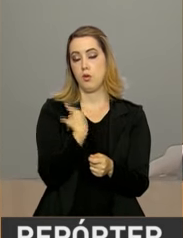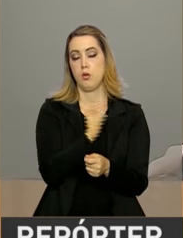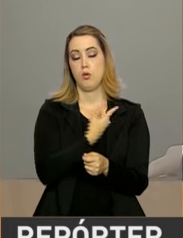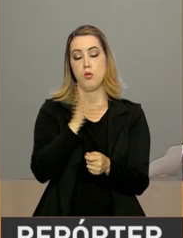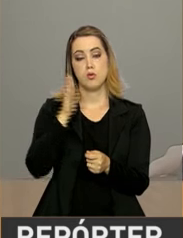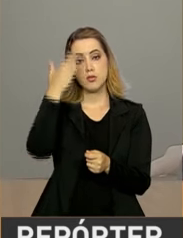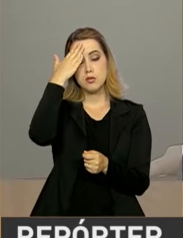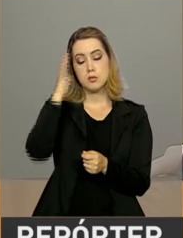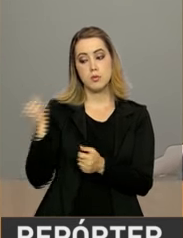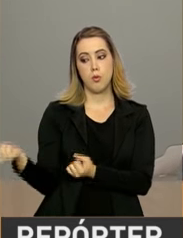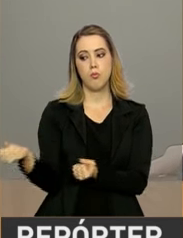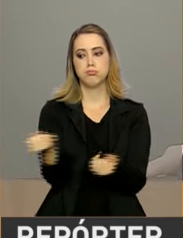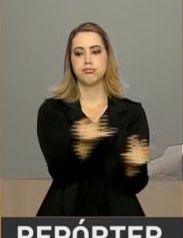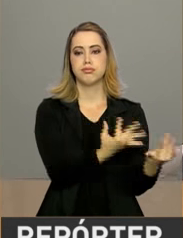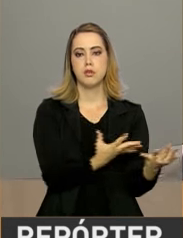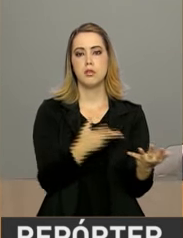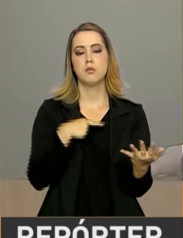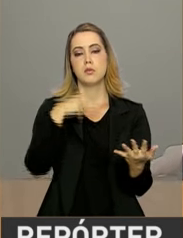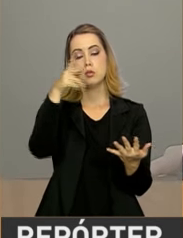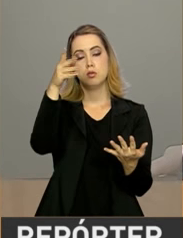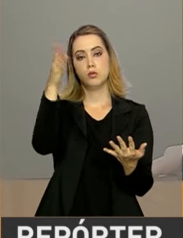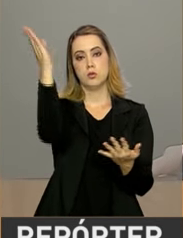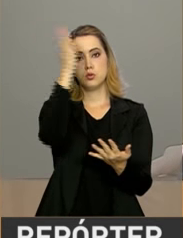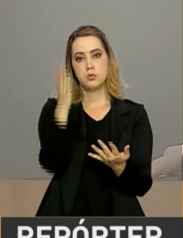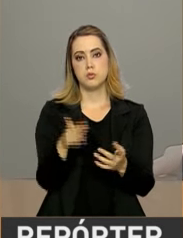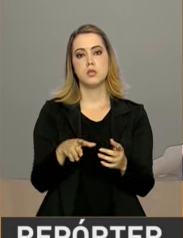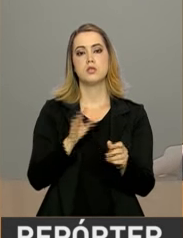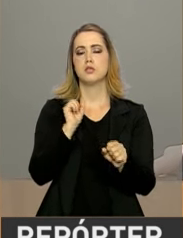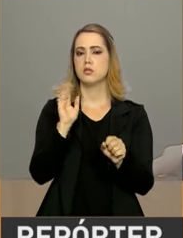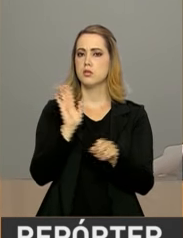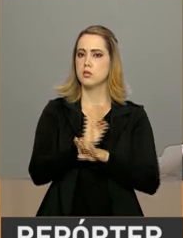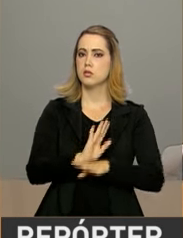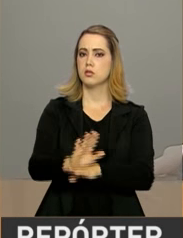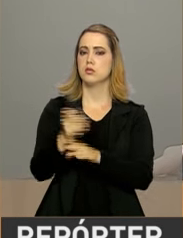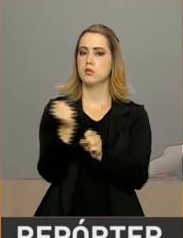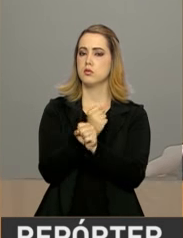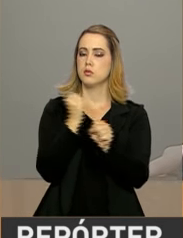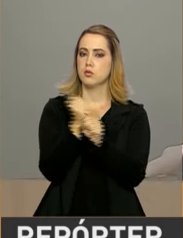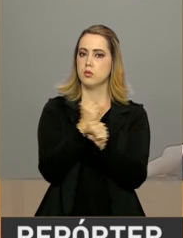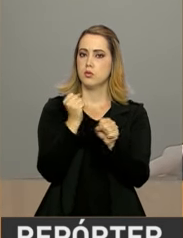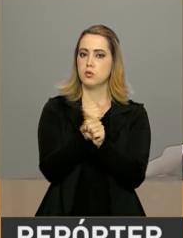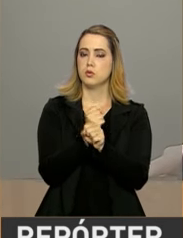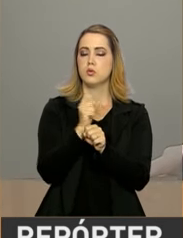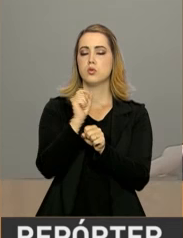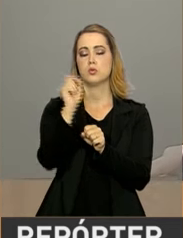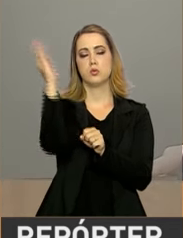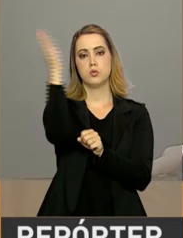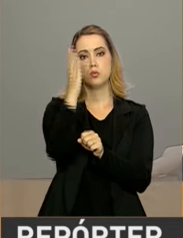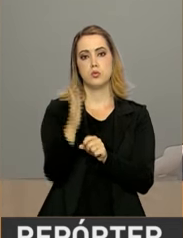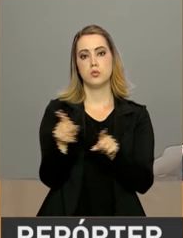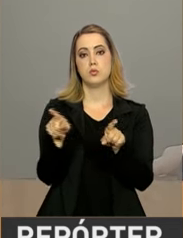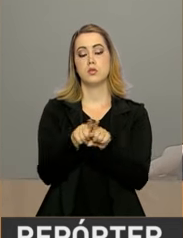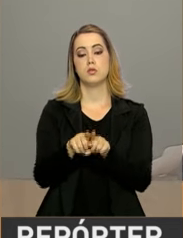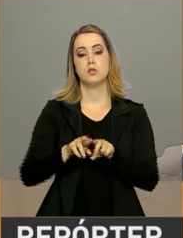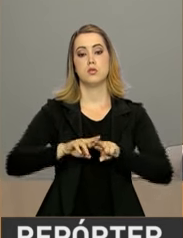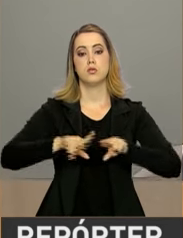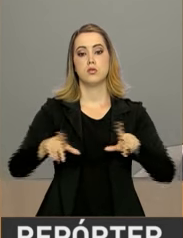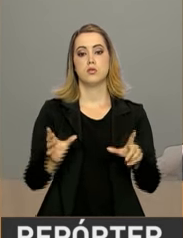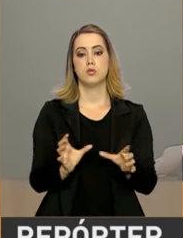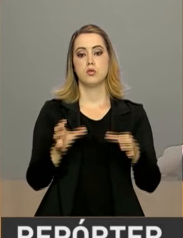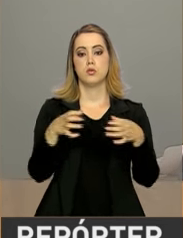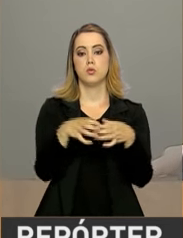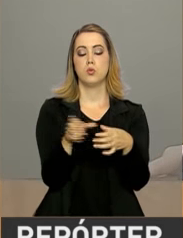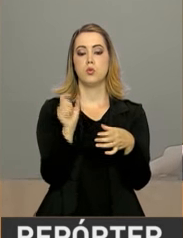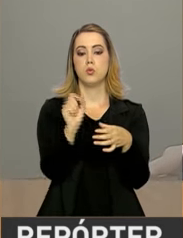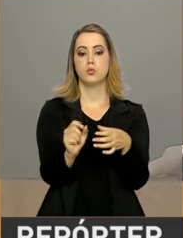a ajudar a construir um brasil muito no nosso passado aliás foi escrita pela maior comunidade